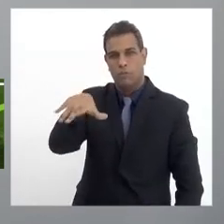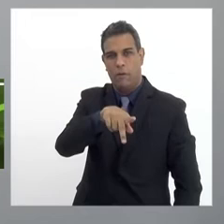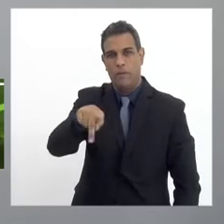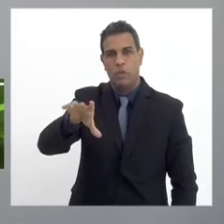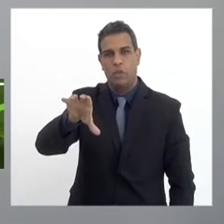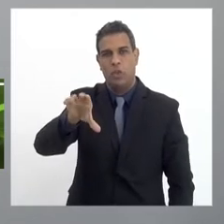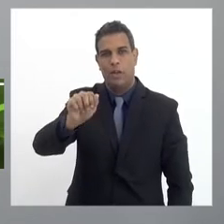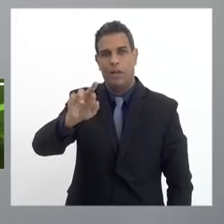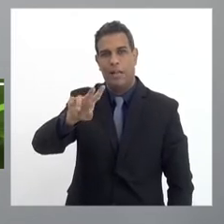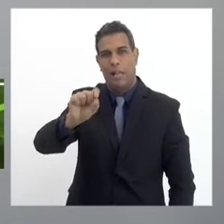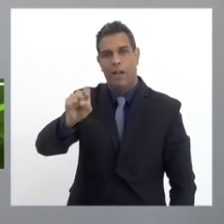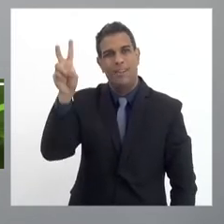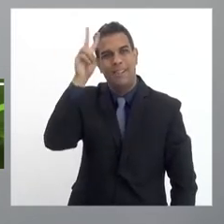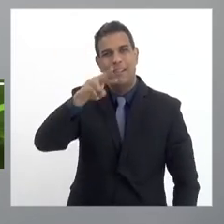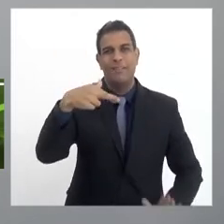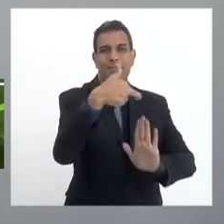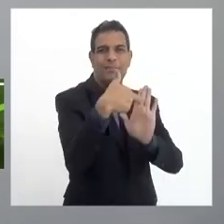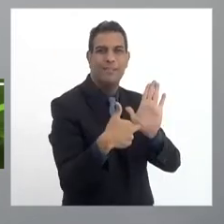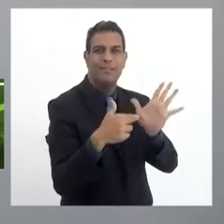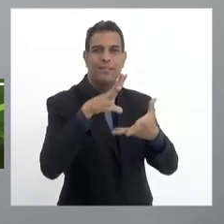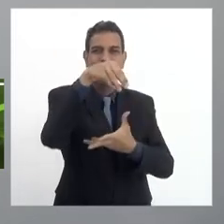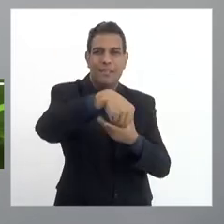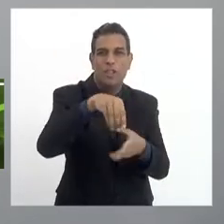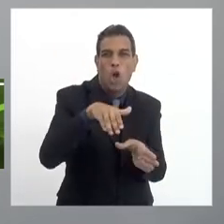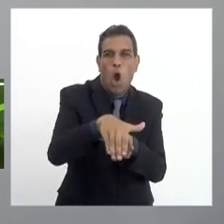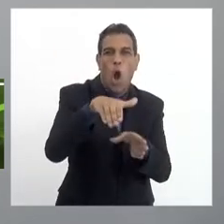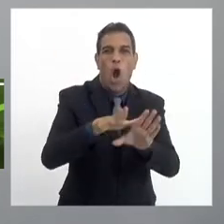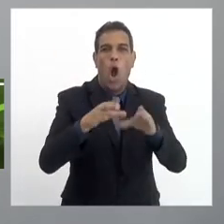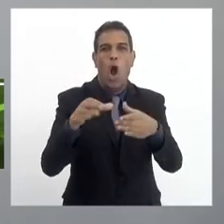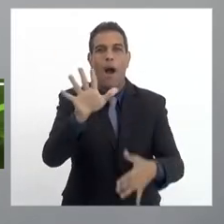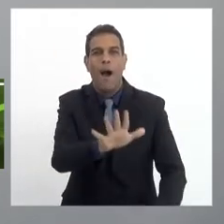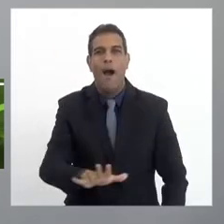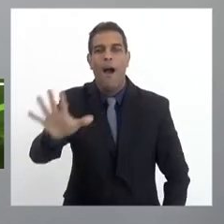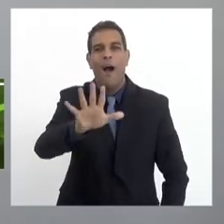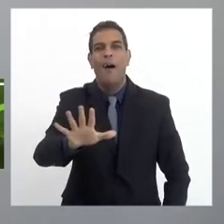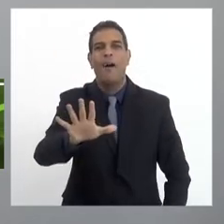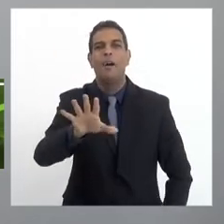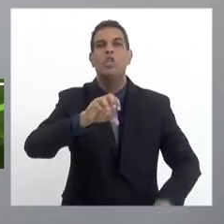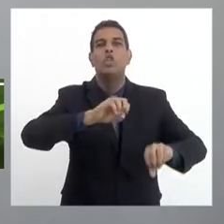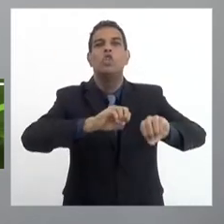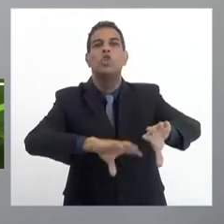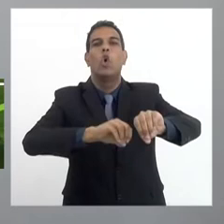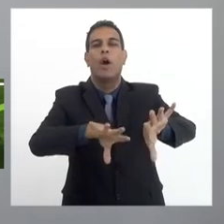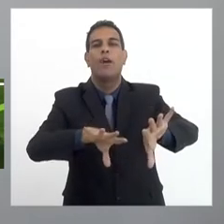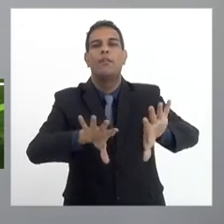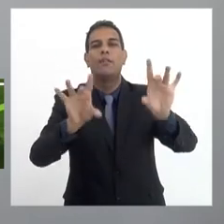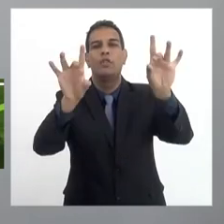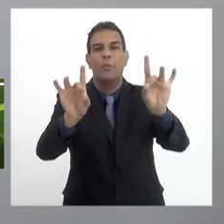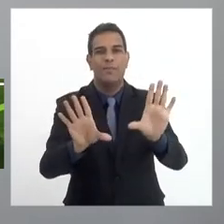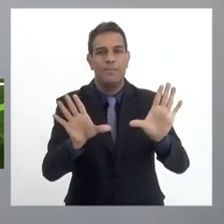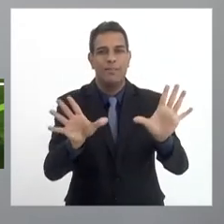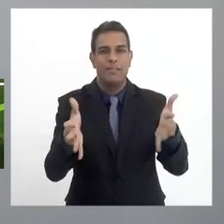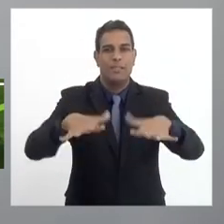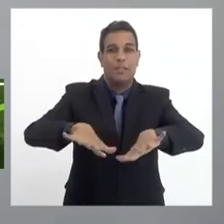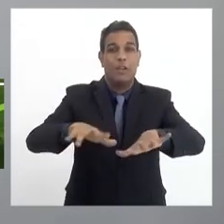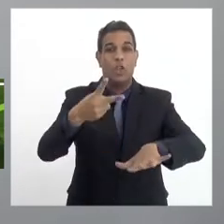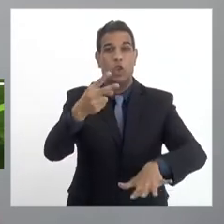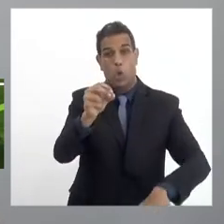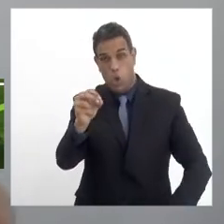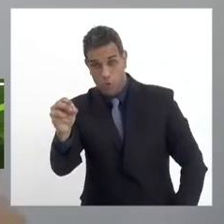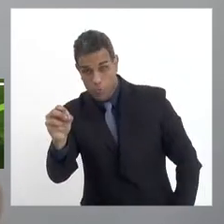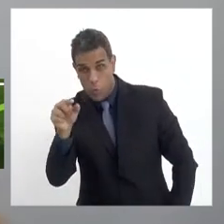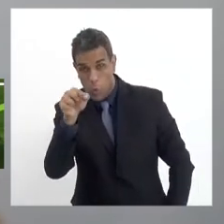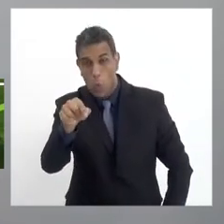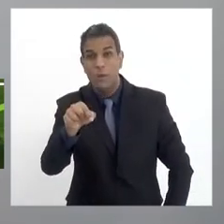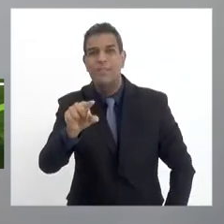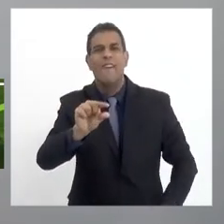que foi o relator, quando era conselheiro nacional de educação, das diretrizes curriculares para a educação especial, Márcio, no ano de 2000. E